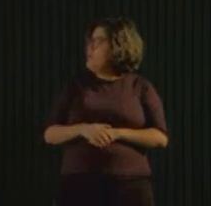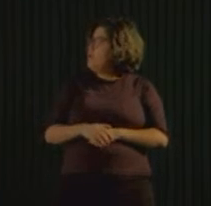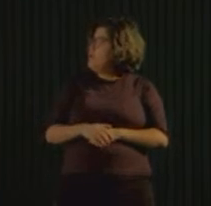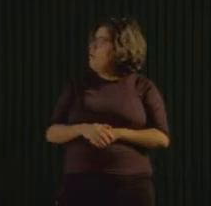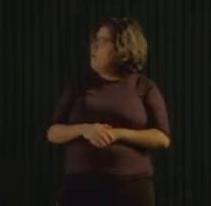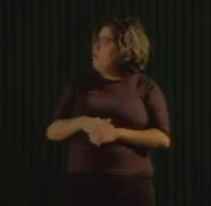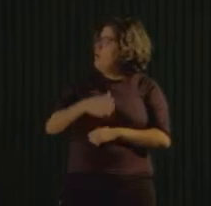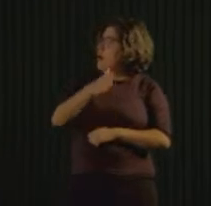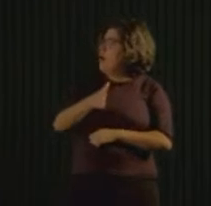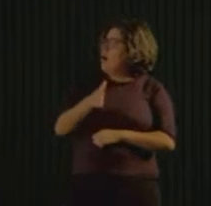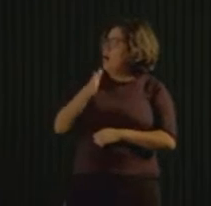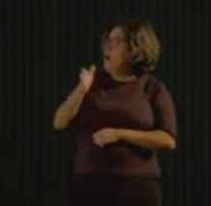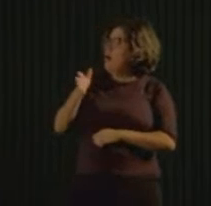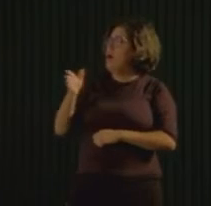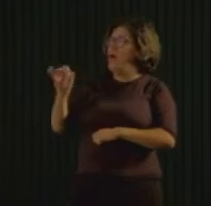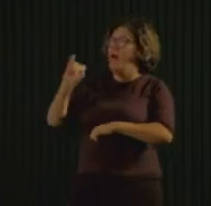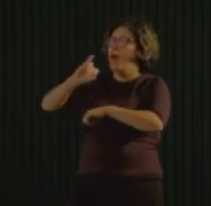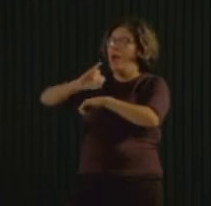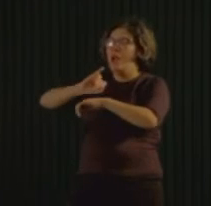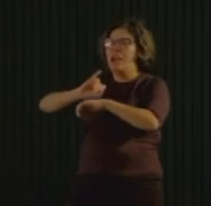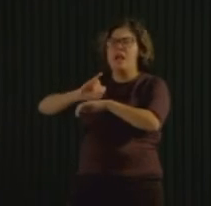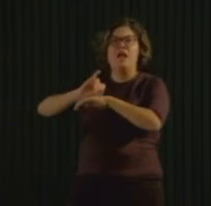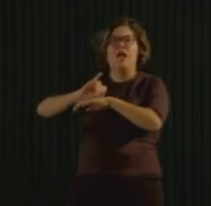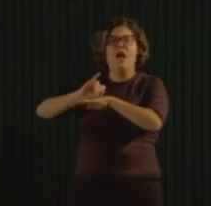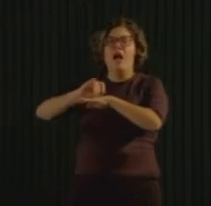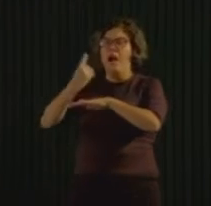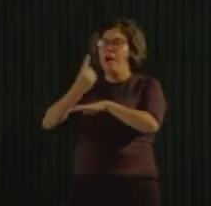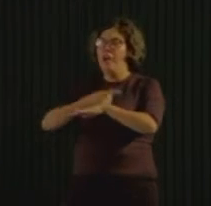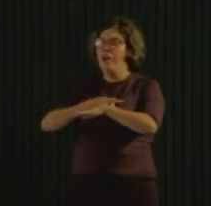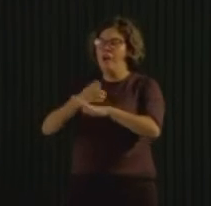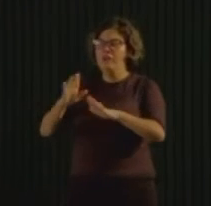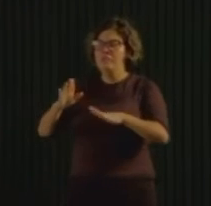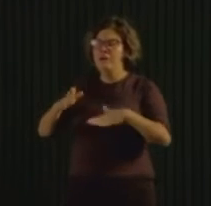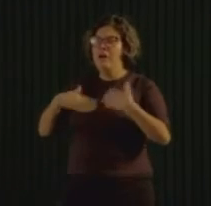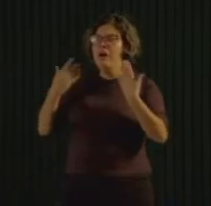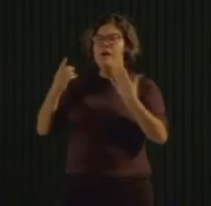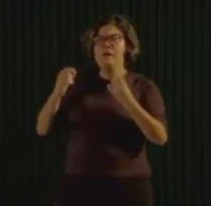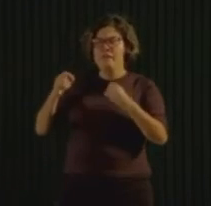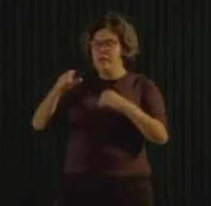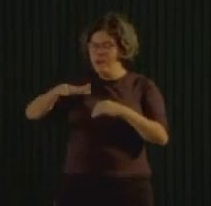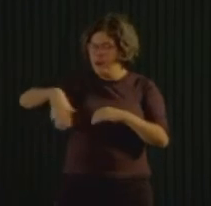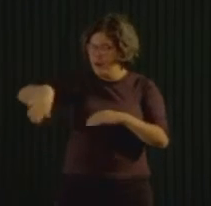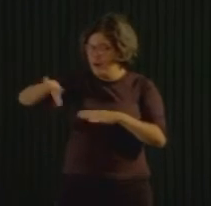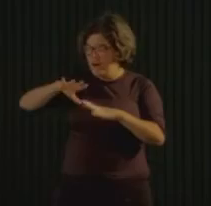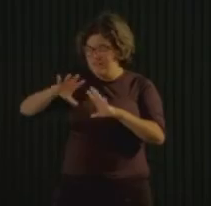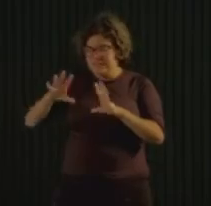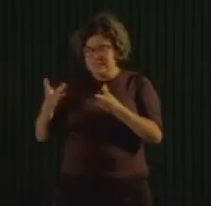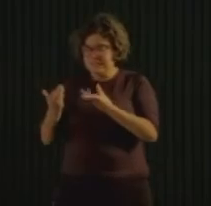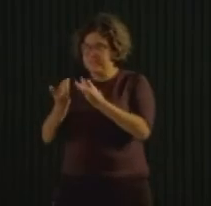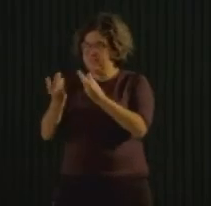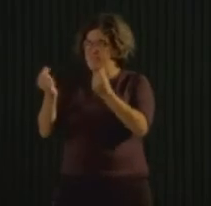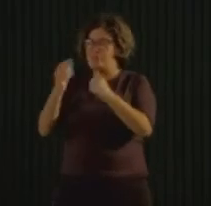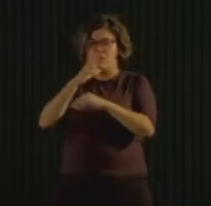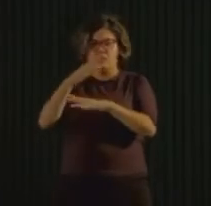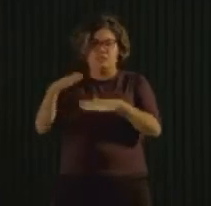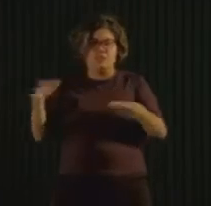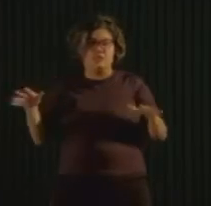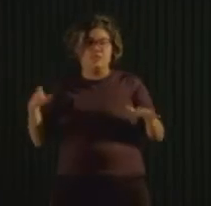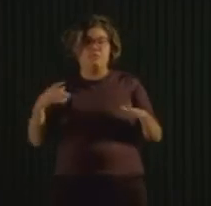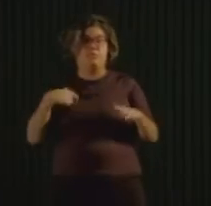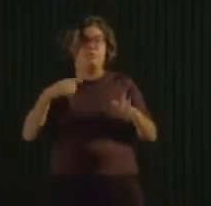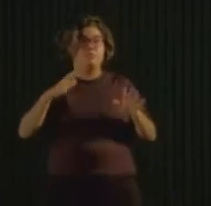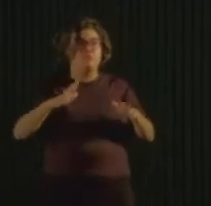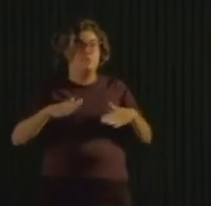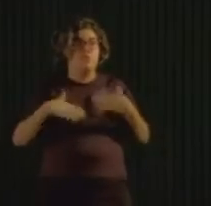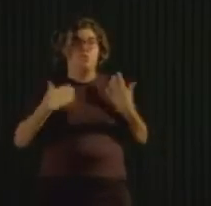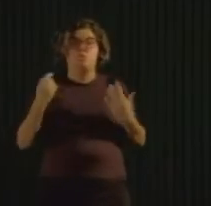Quando nós chegamos nas ilhas, Christmas Island e Coco Island, para nossa surpresa, áreas remotas do oceano. Então,